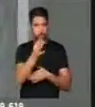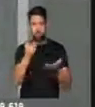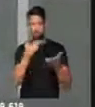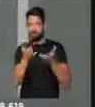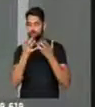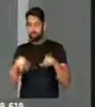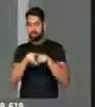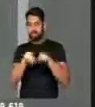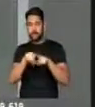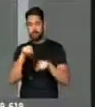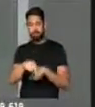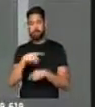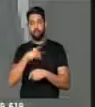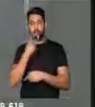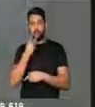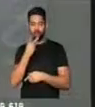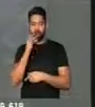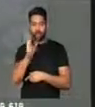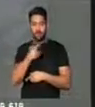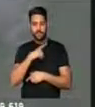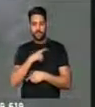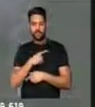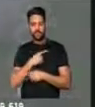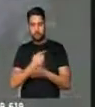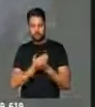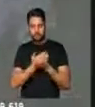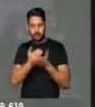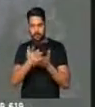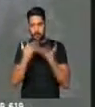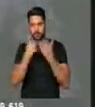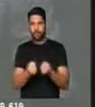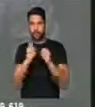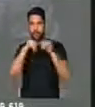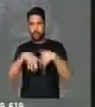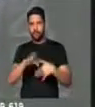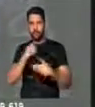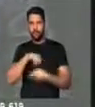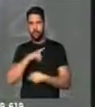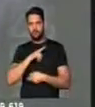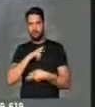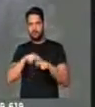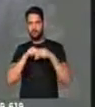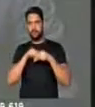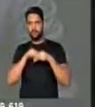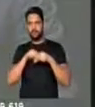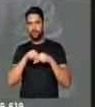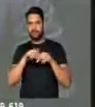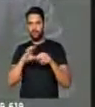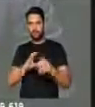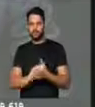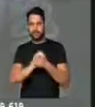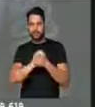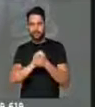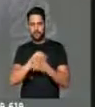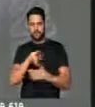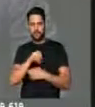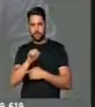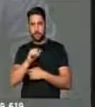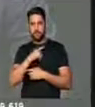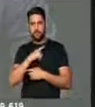aqui ainda também, já na véspera dessa posse definitiva do presidente, saudar essa medida